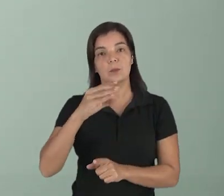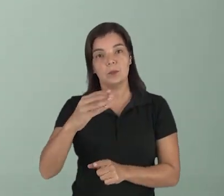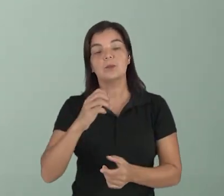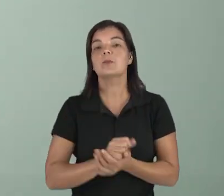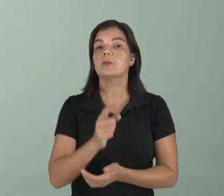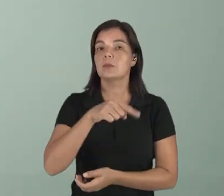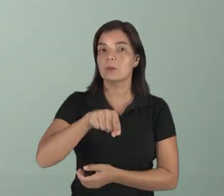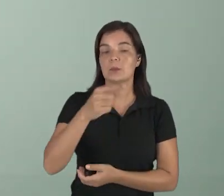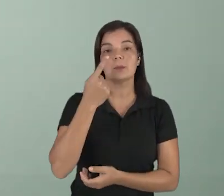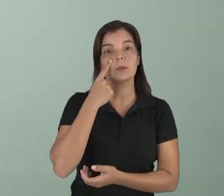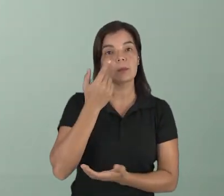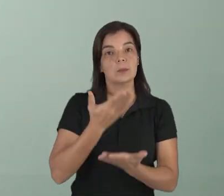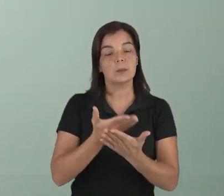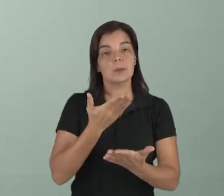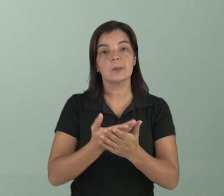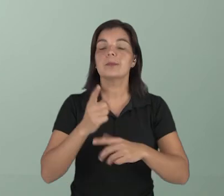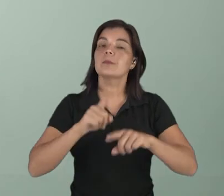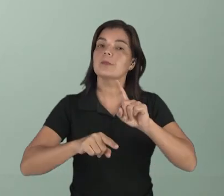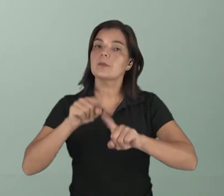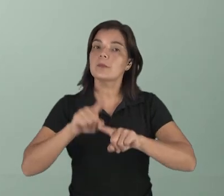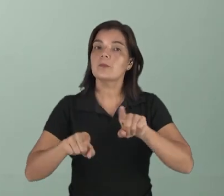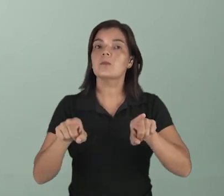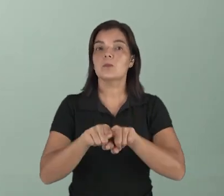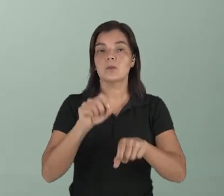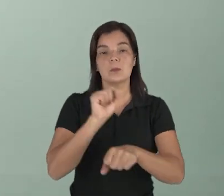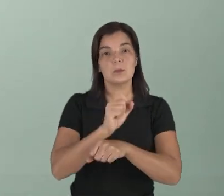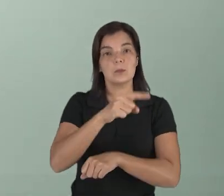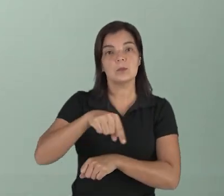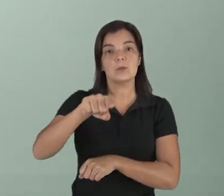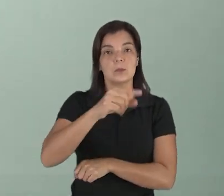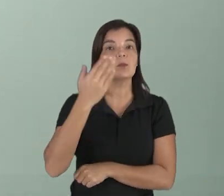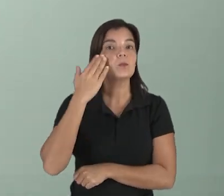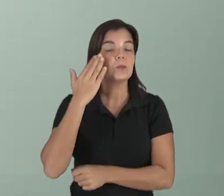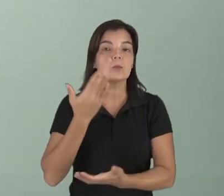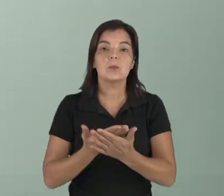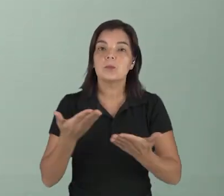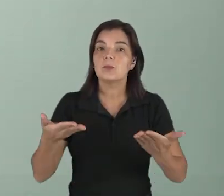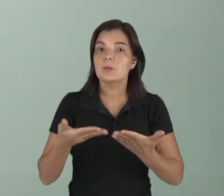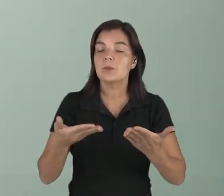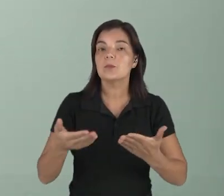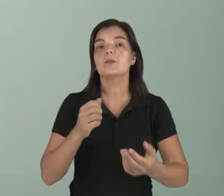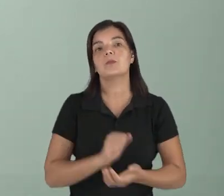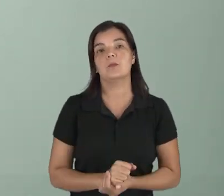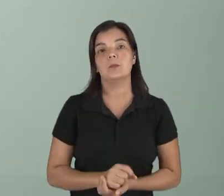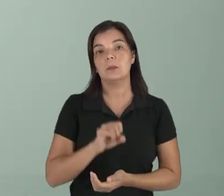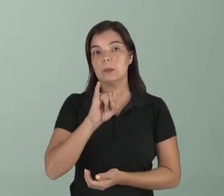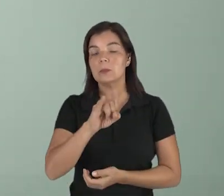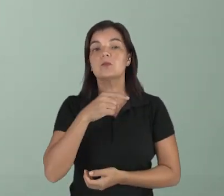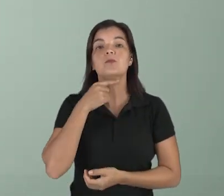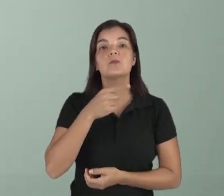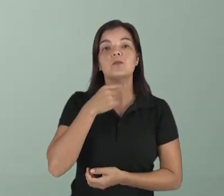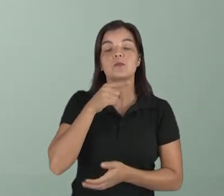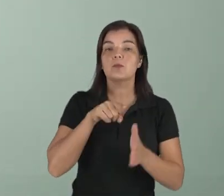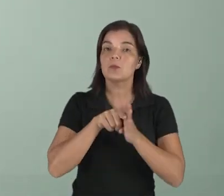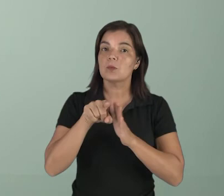para vocês terem acesso aos nossos materiais. Eu espero que vocês tenham entendido a nossa aula de hoje. Caso tenha alguma dúvida,